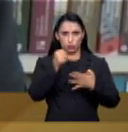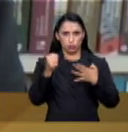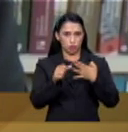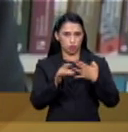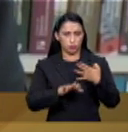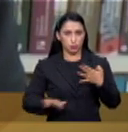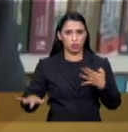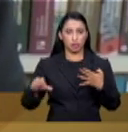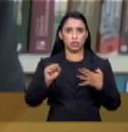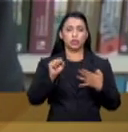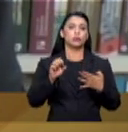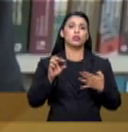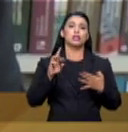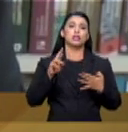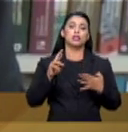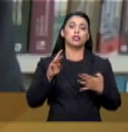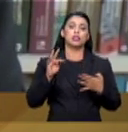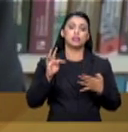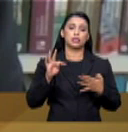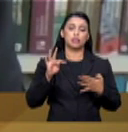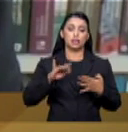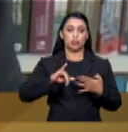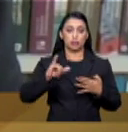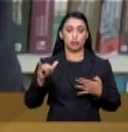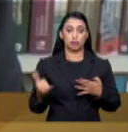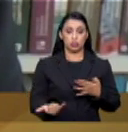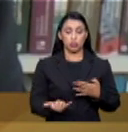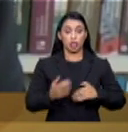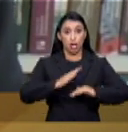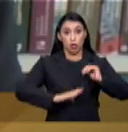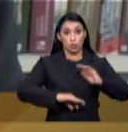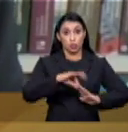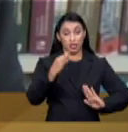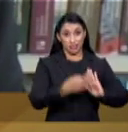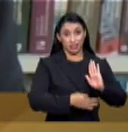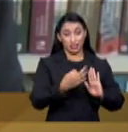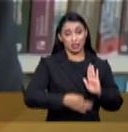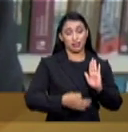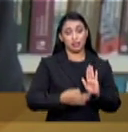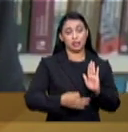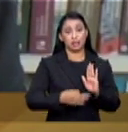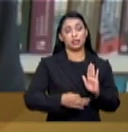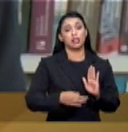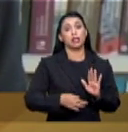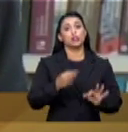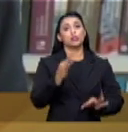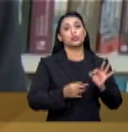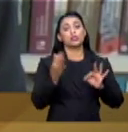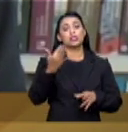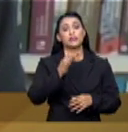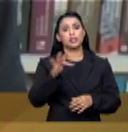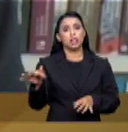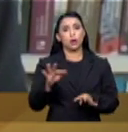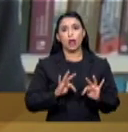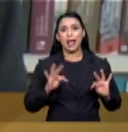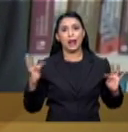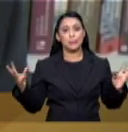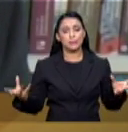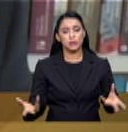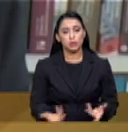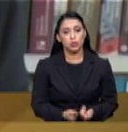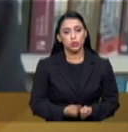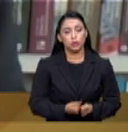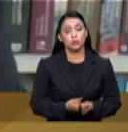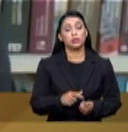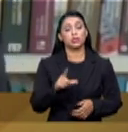Tribunal Federal que a competência da Justiça Federal é absoluta, inderrogável e